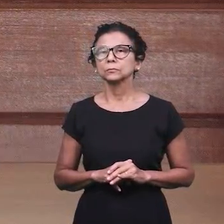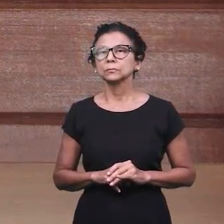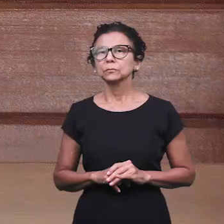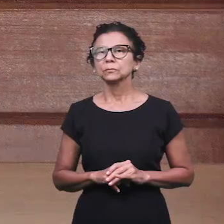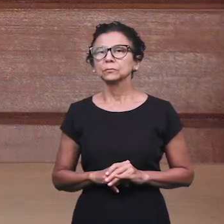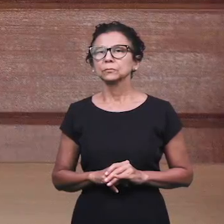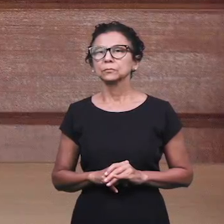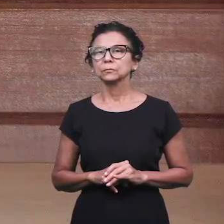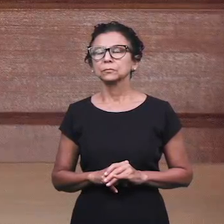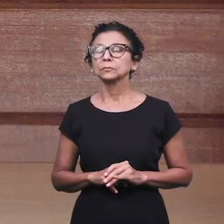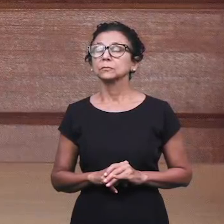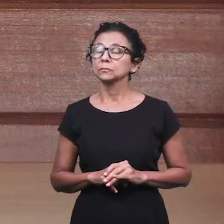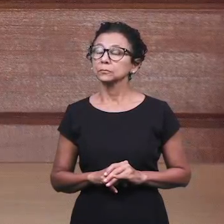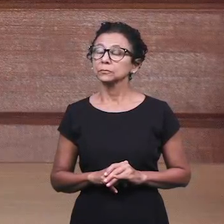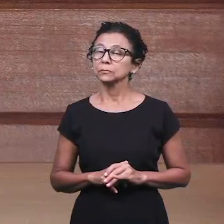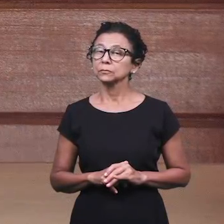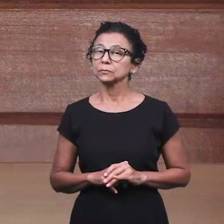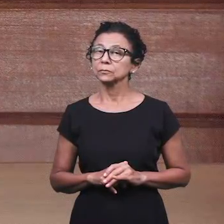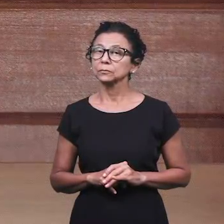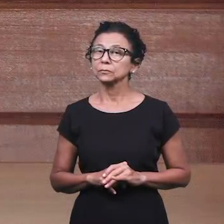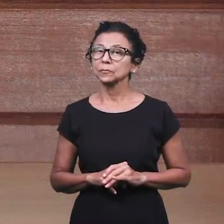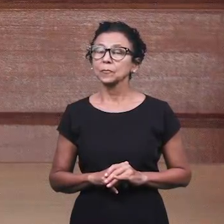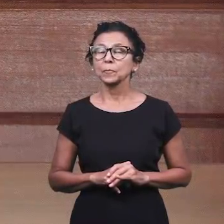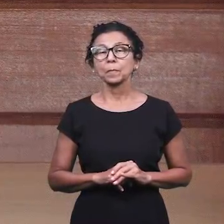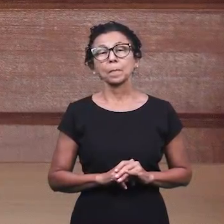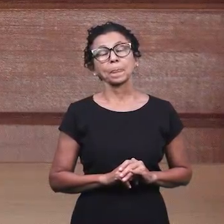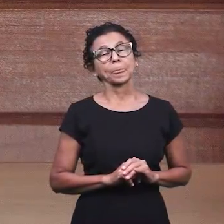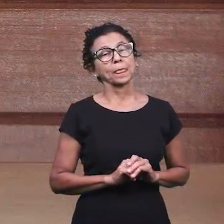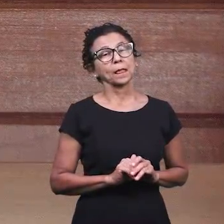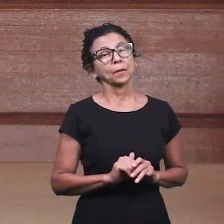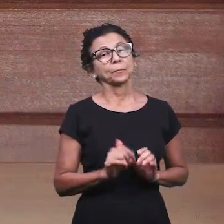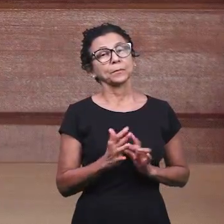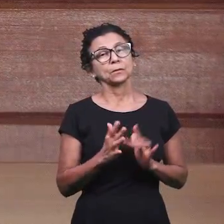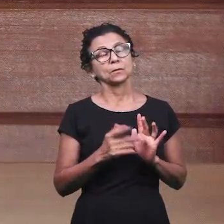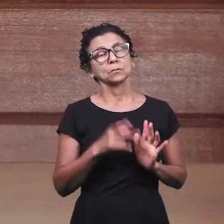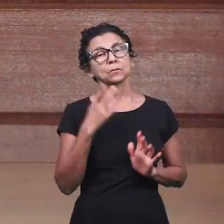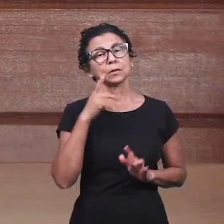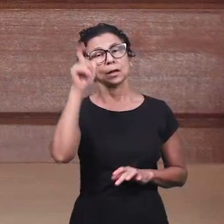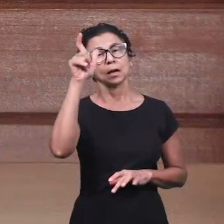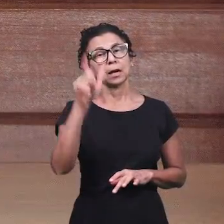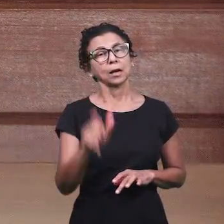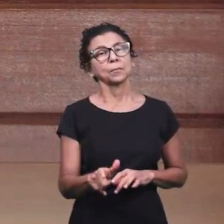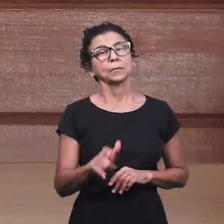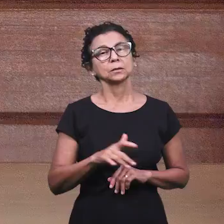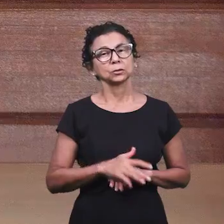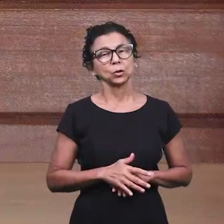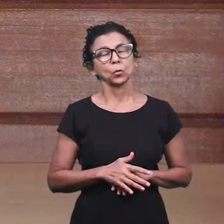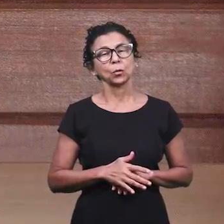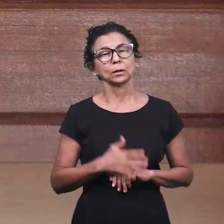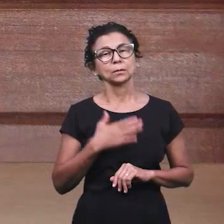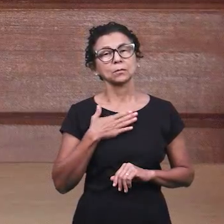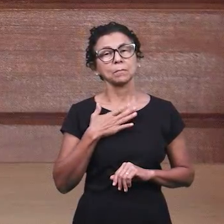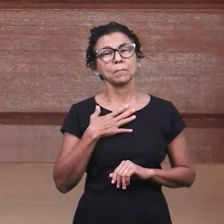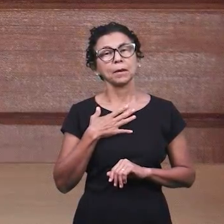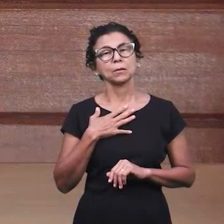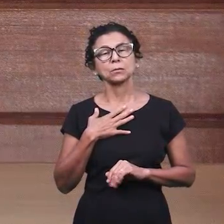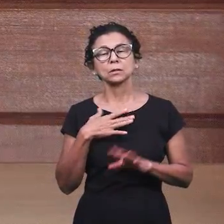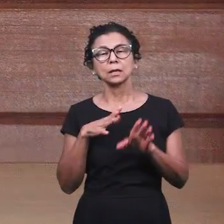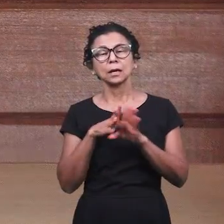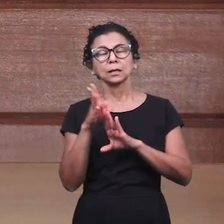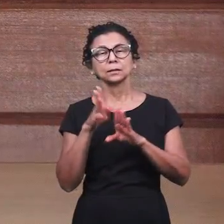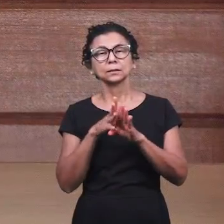aquele que ouve e escuta as minhas palavras. Então, assemelhar a ele o homem, né, que edificou a sua casa